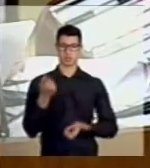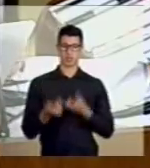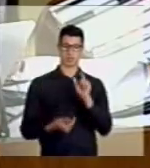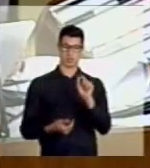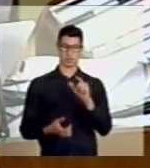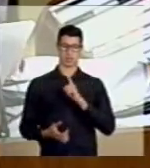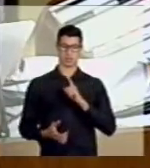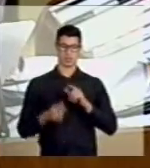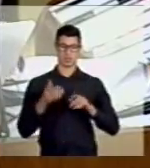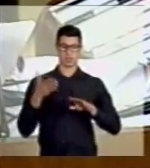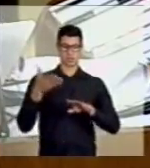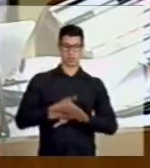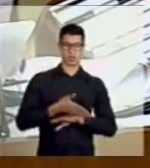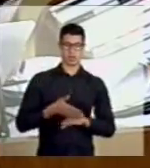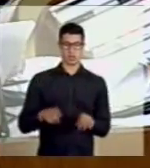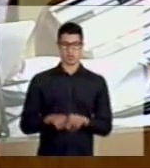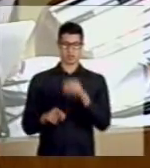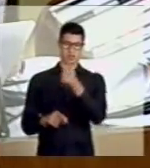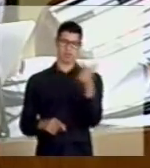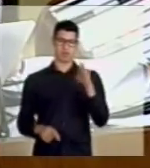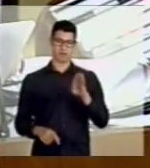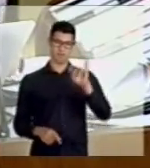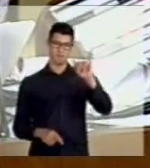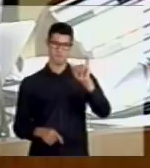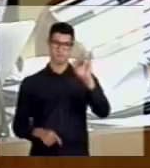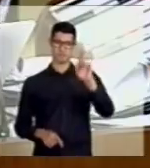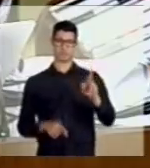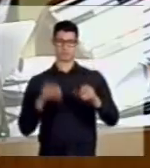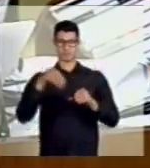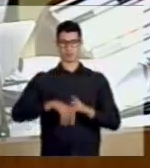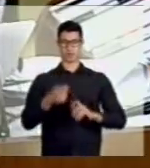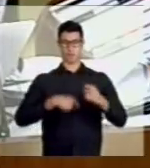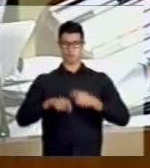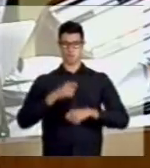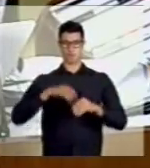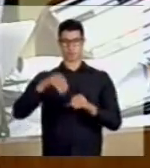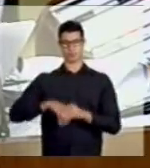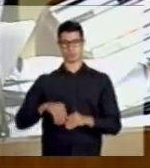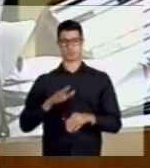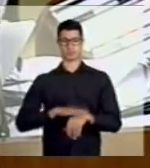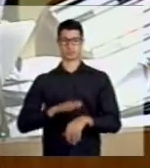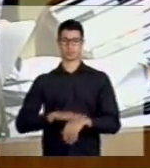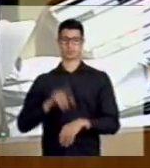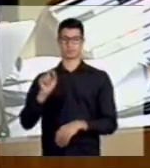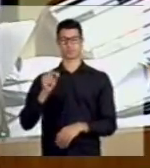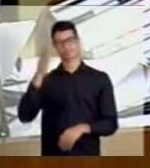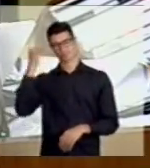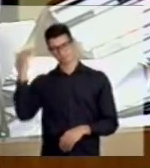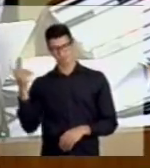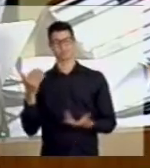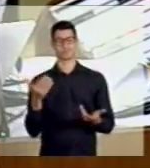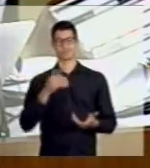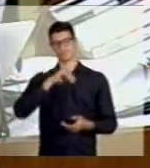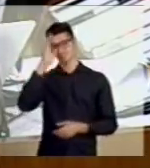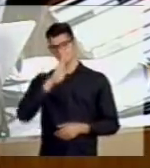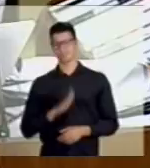sejam injetados 12 bilhões de reais na economia, nesse momento em que, notoriamente, o